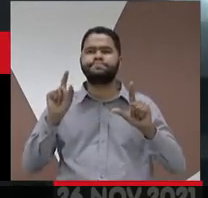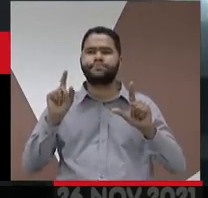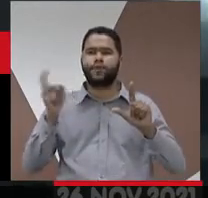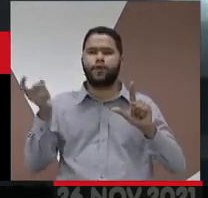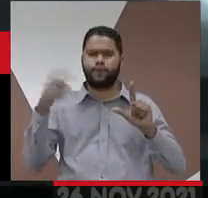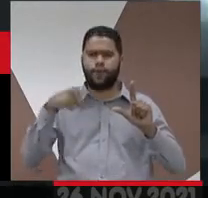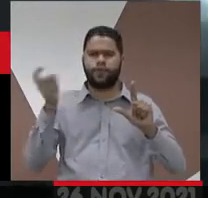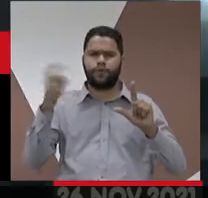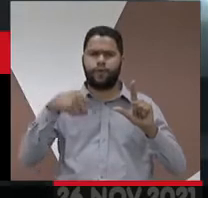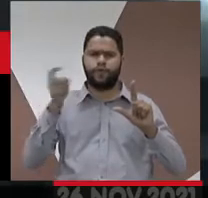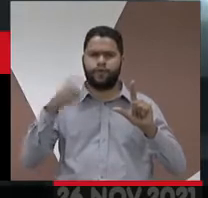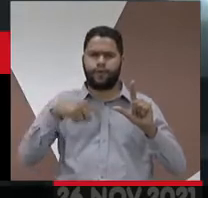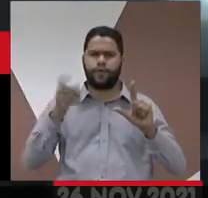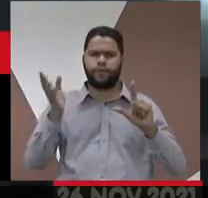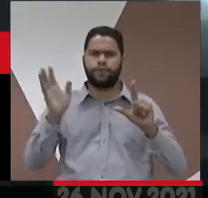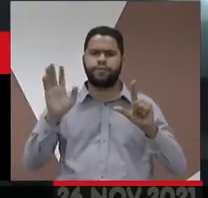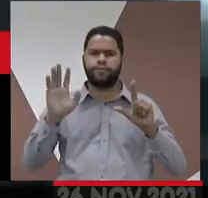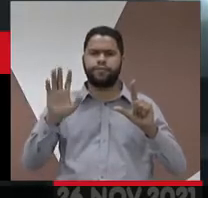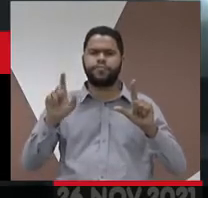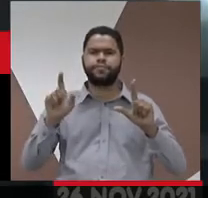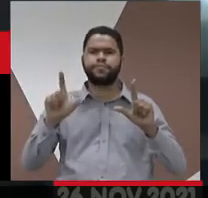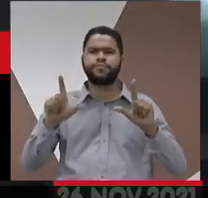volta um pouquinho. Olha,